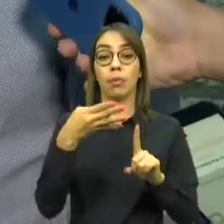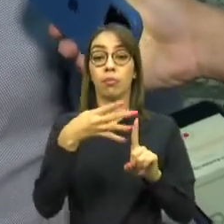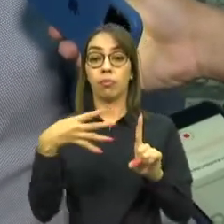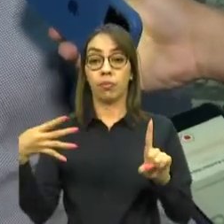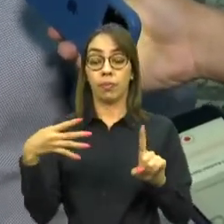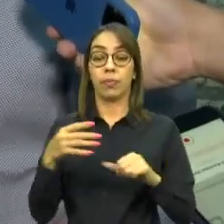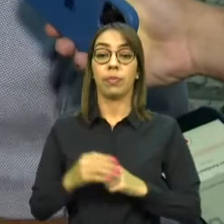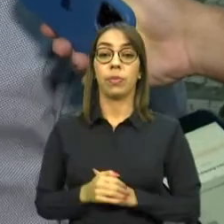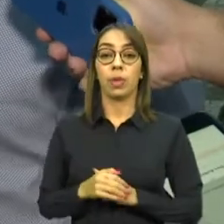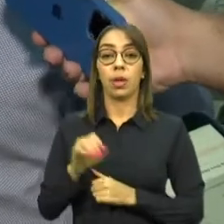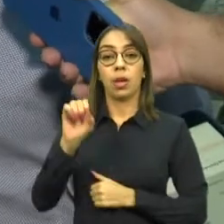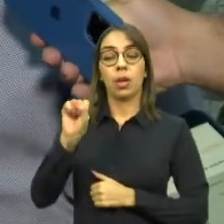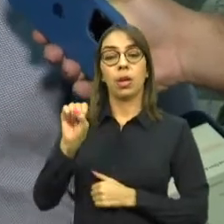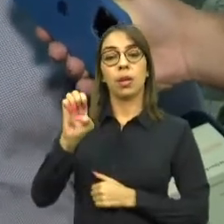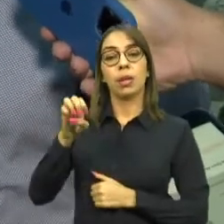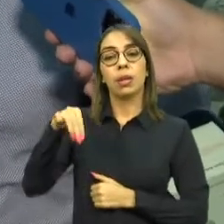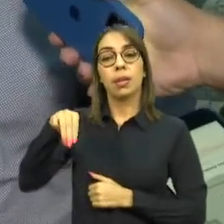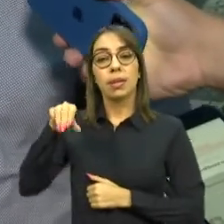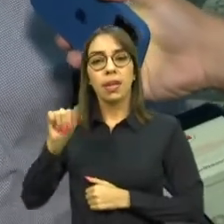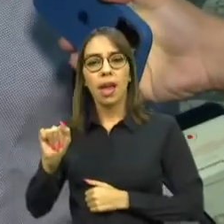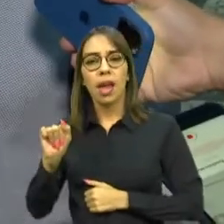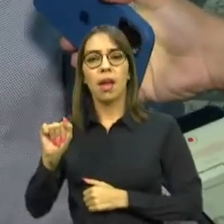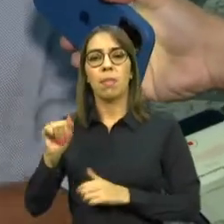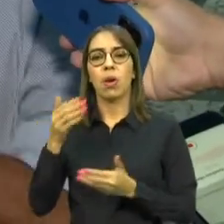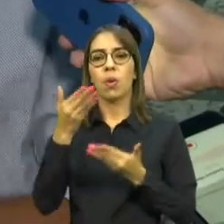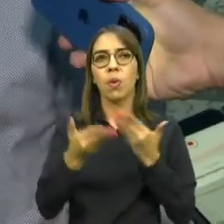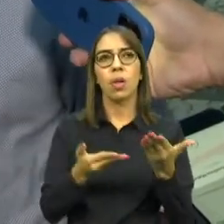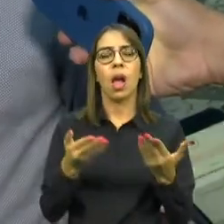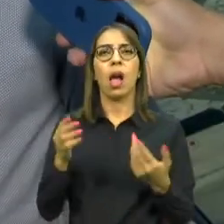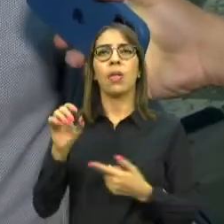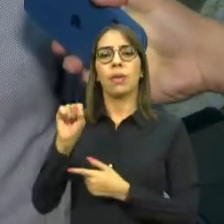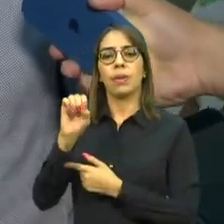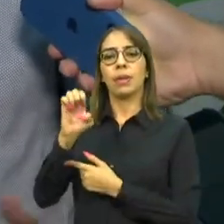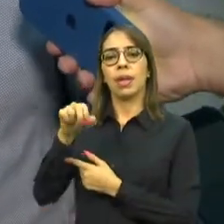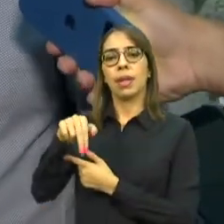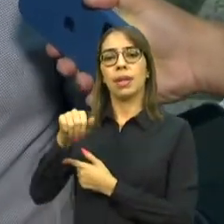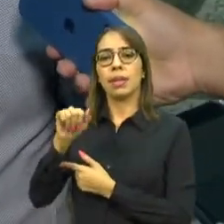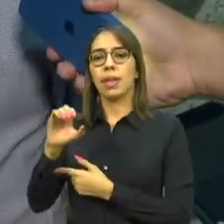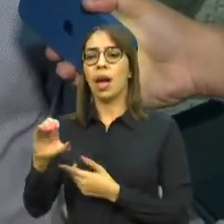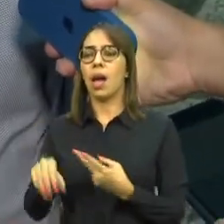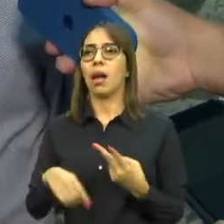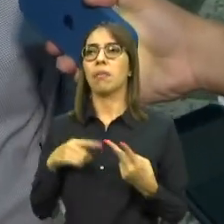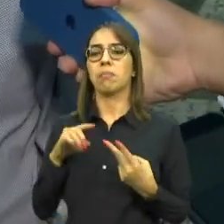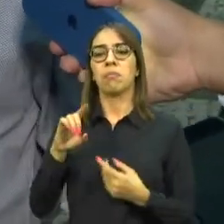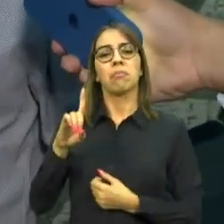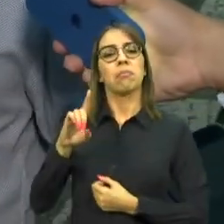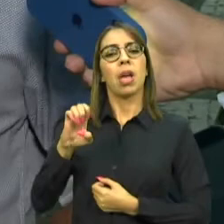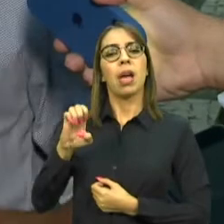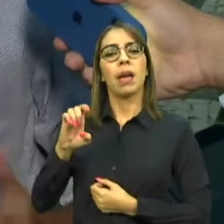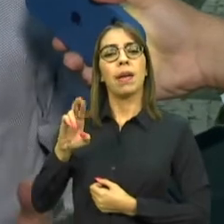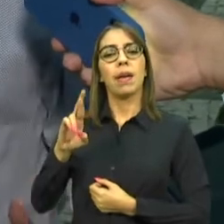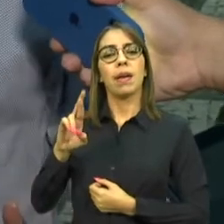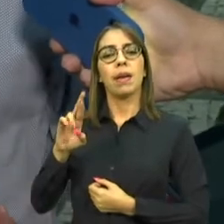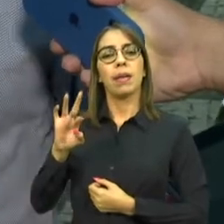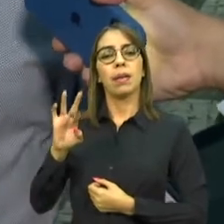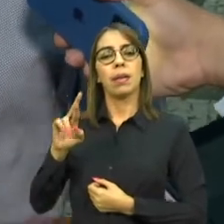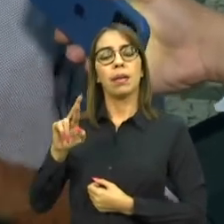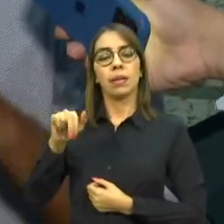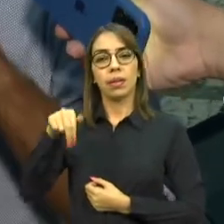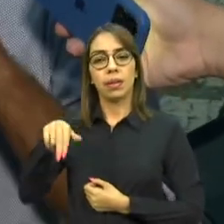SEMA, temos serviço aqui do SENAC, enfim, DETRAN. Então foram diversos serviços que foram